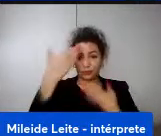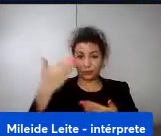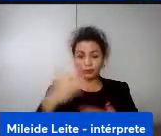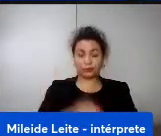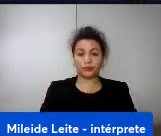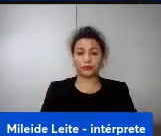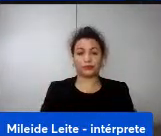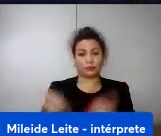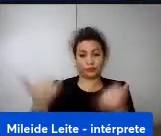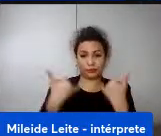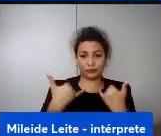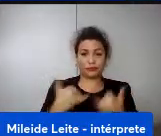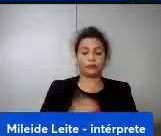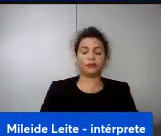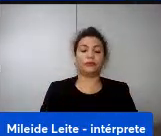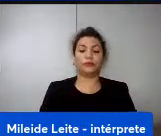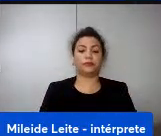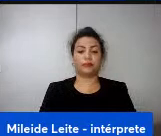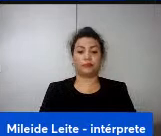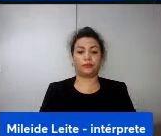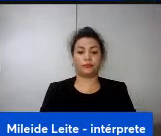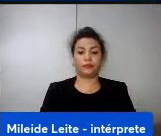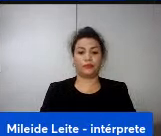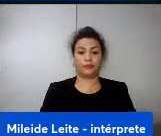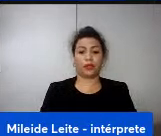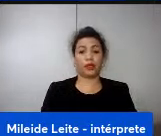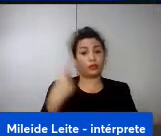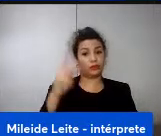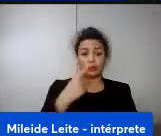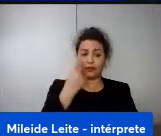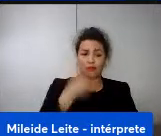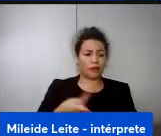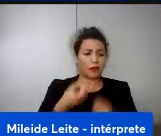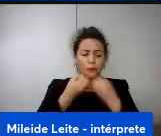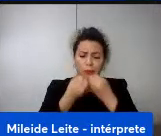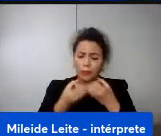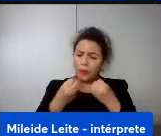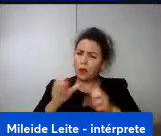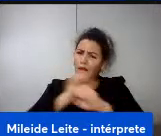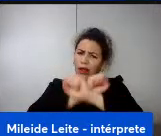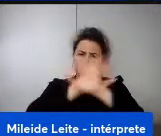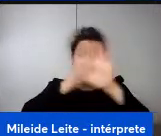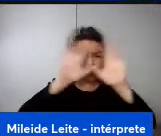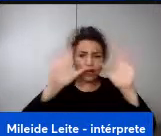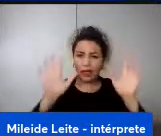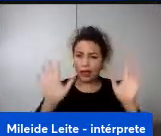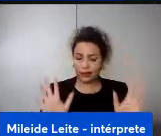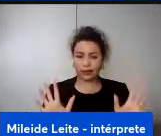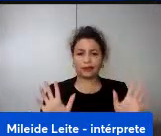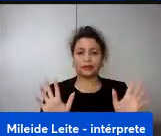pelo aviso. Sua fala muito agradável, muito clara, né?